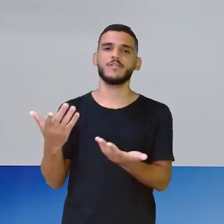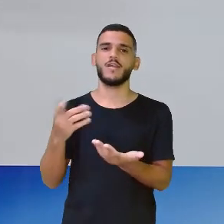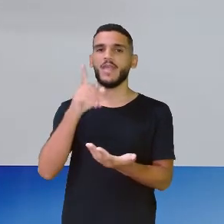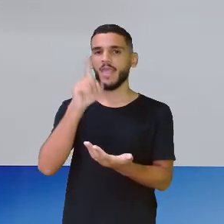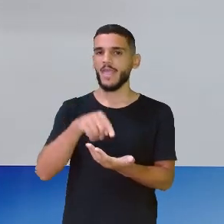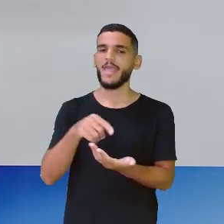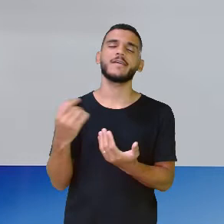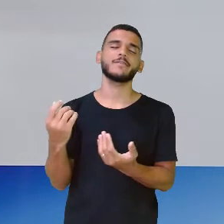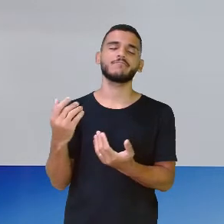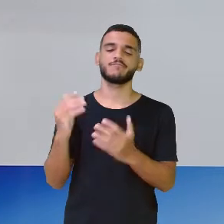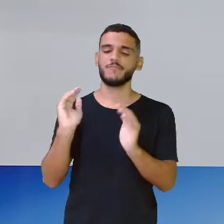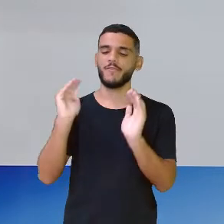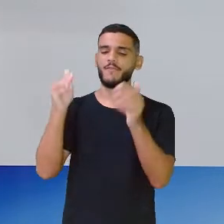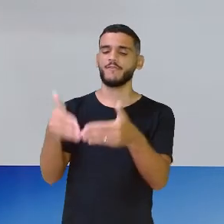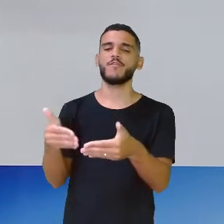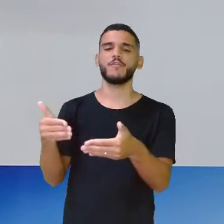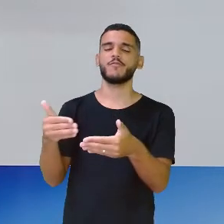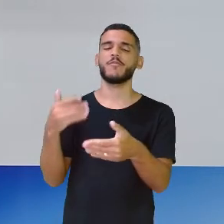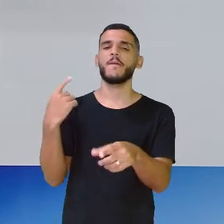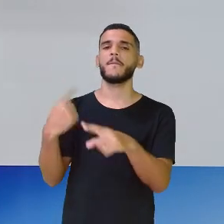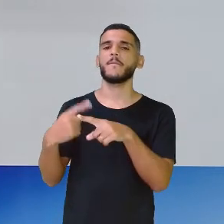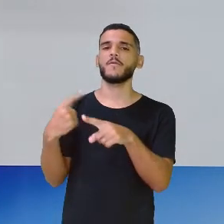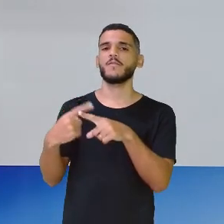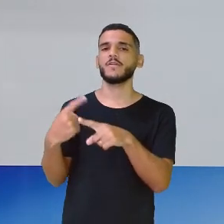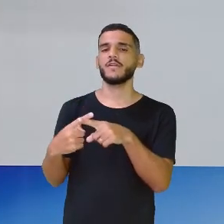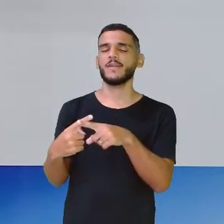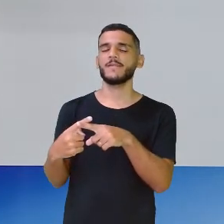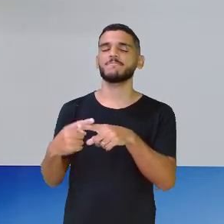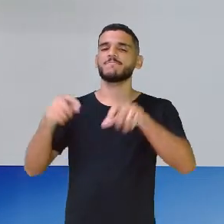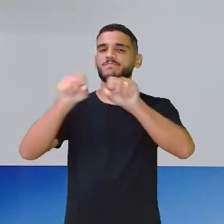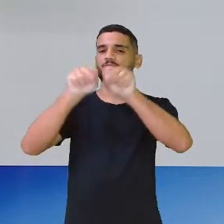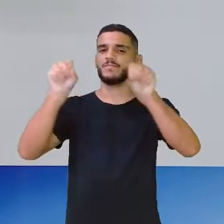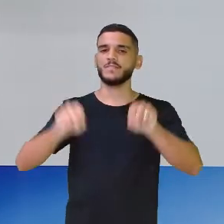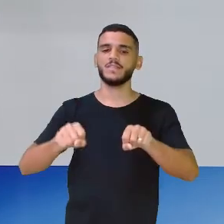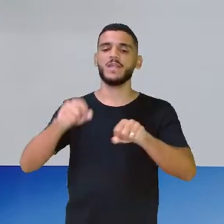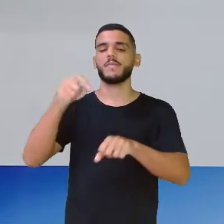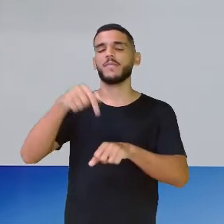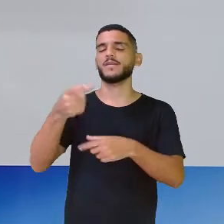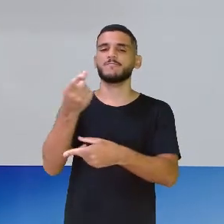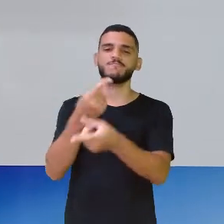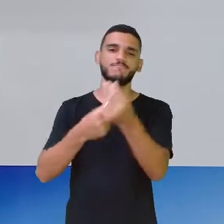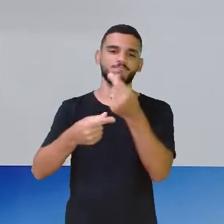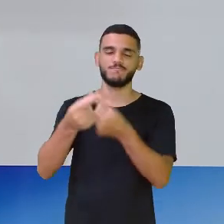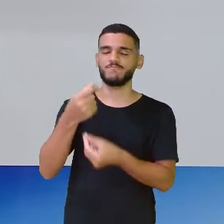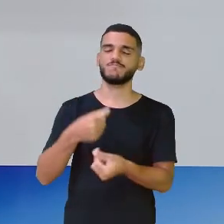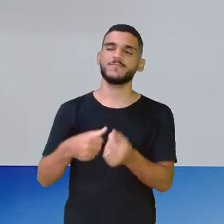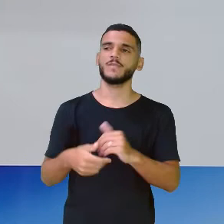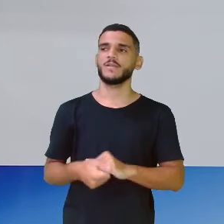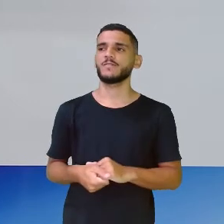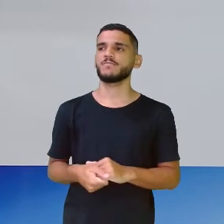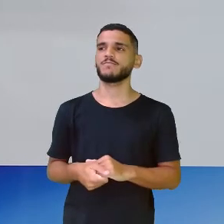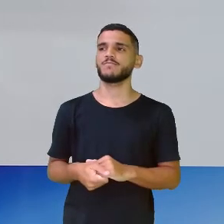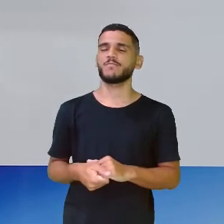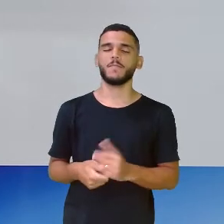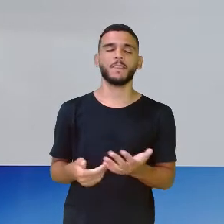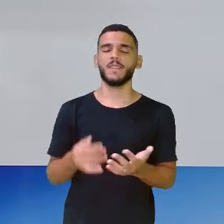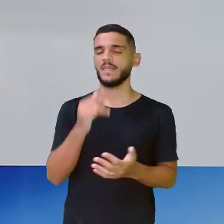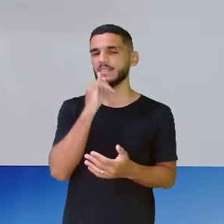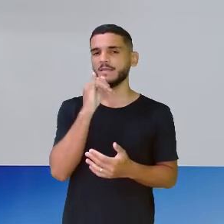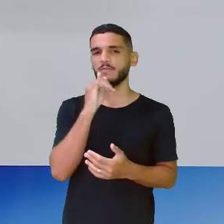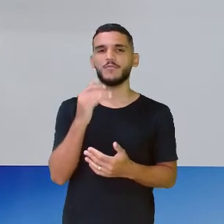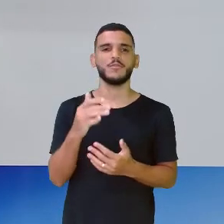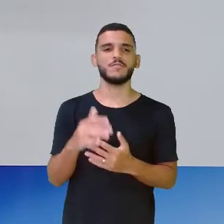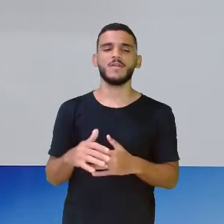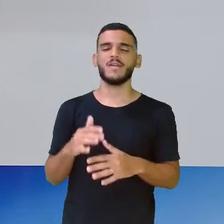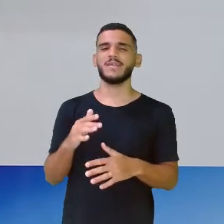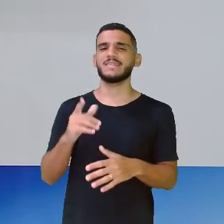a gente vai trabalhar essa questão do sistema monetário. Porque nem tudo tem valor de inteiro.